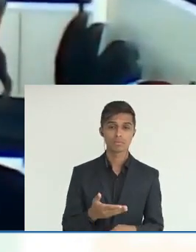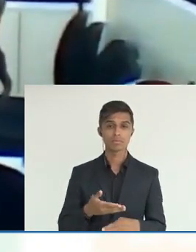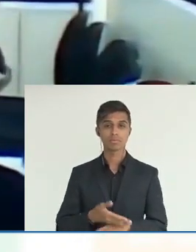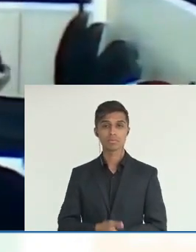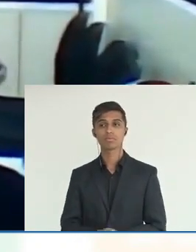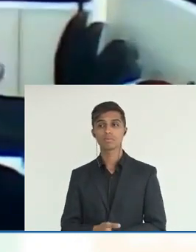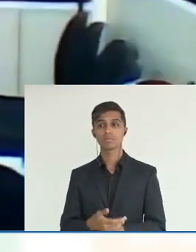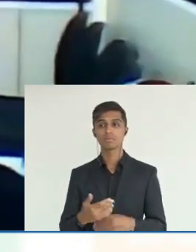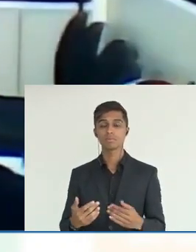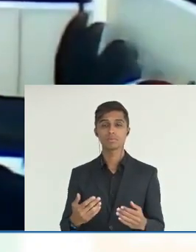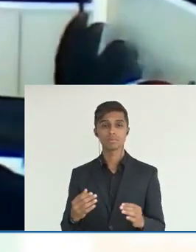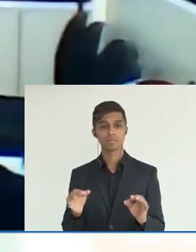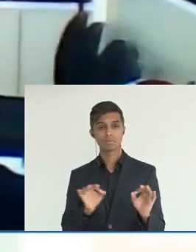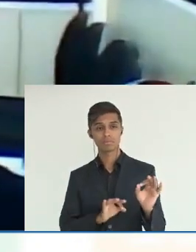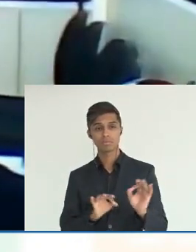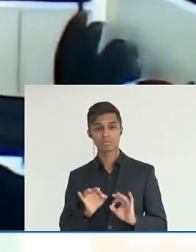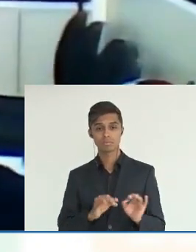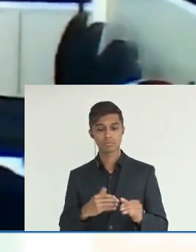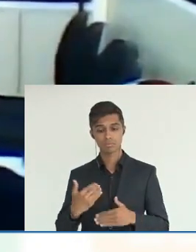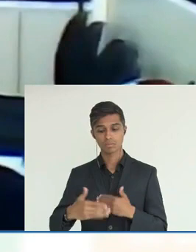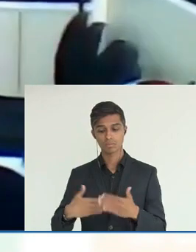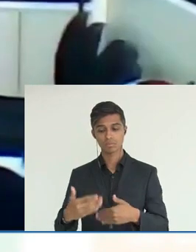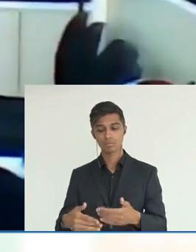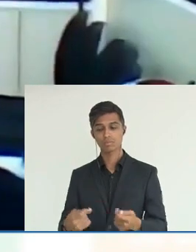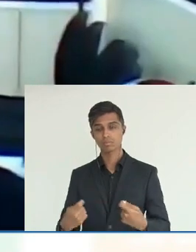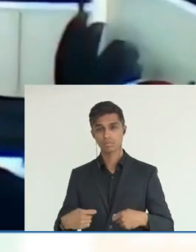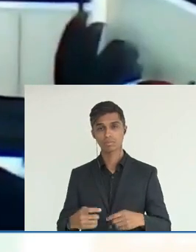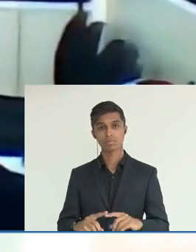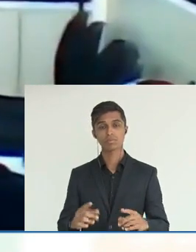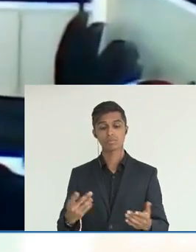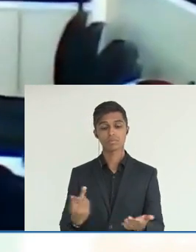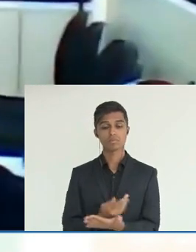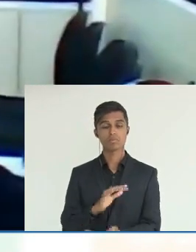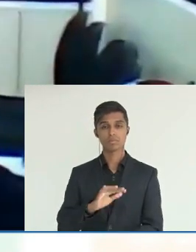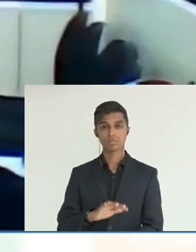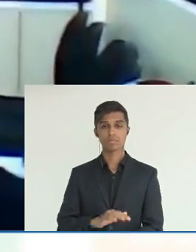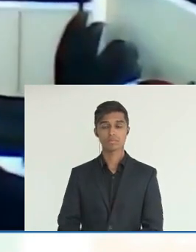a gente alinhe o fluxo, mas é assim que ocorre.